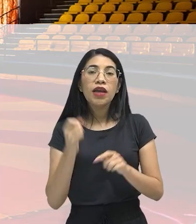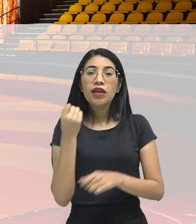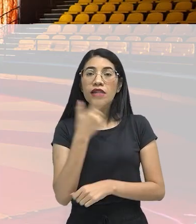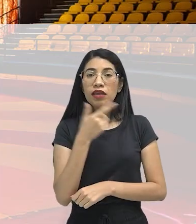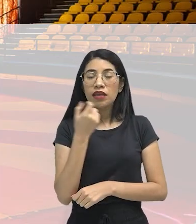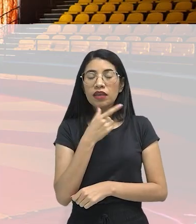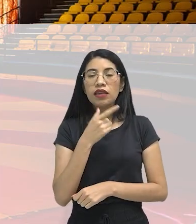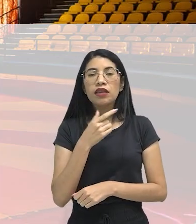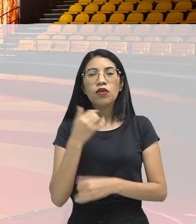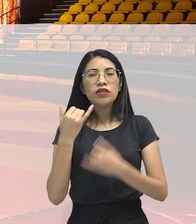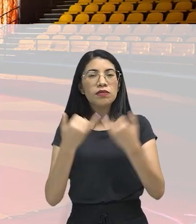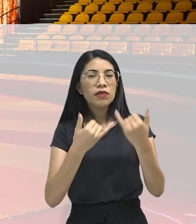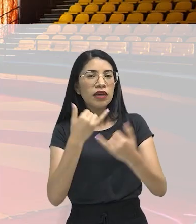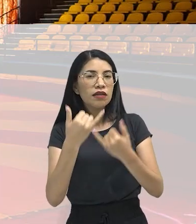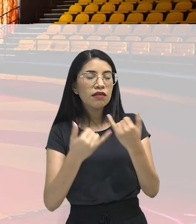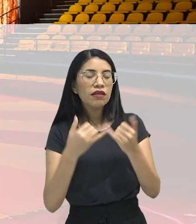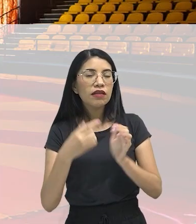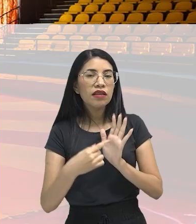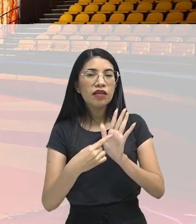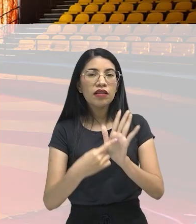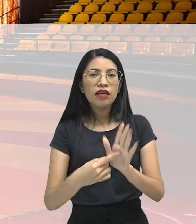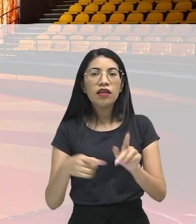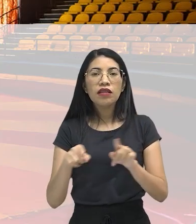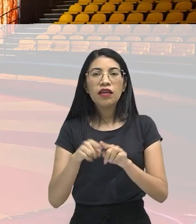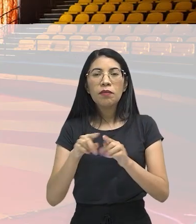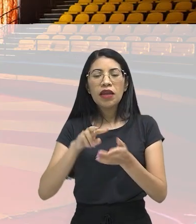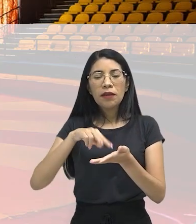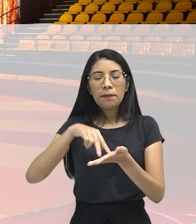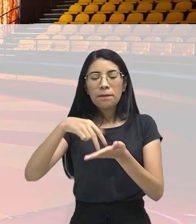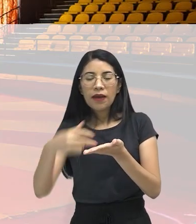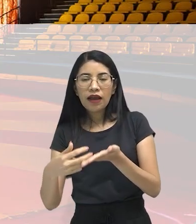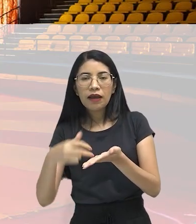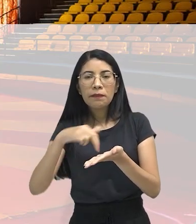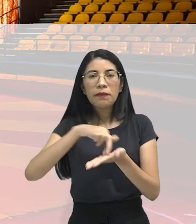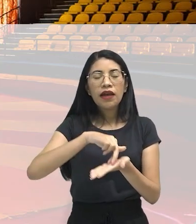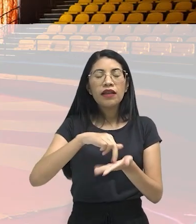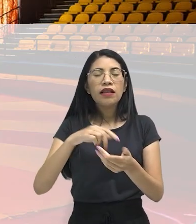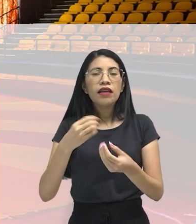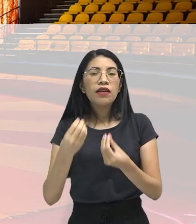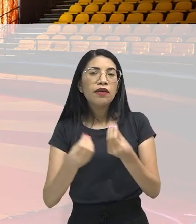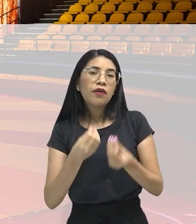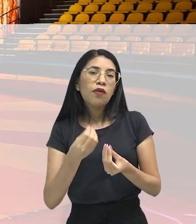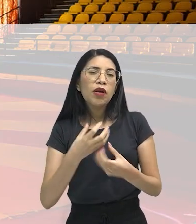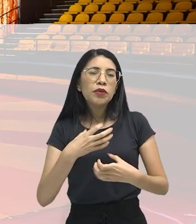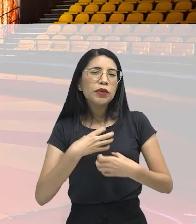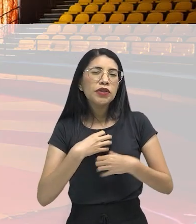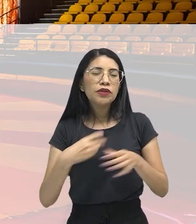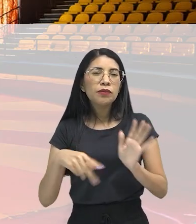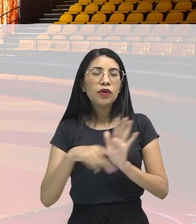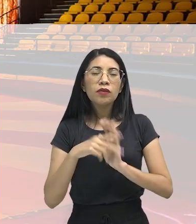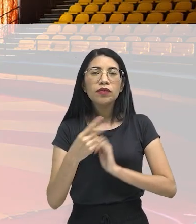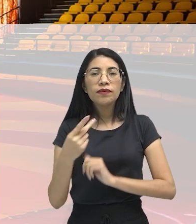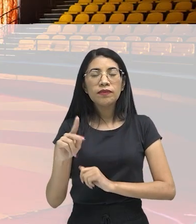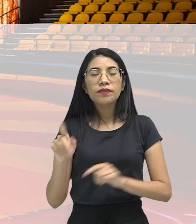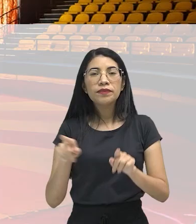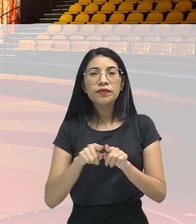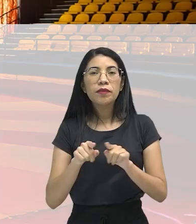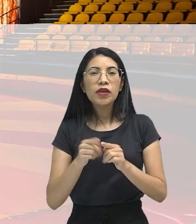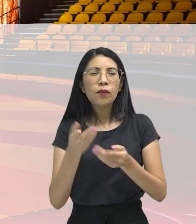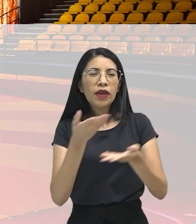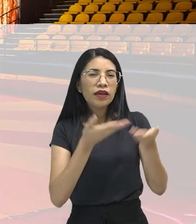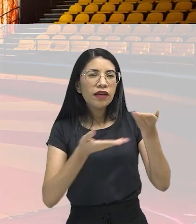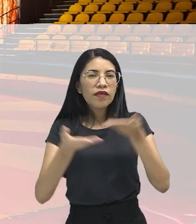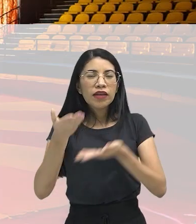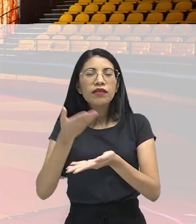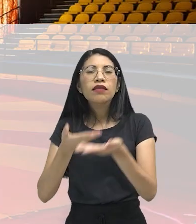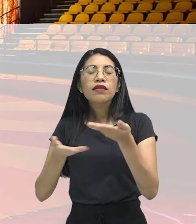através das suas palhaçadas, das suas quedas, né, da maneira como ele lida com o público também, porque